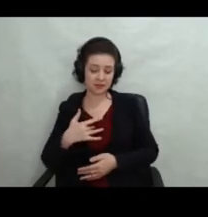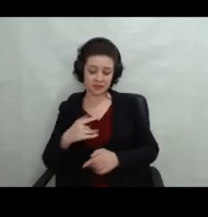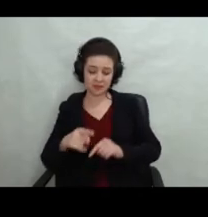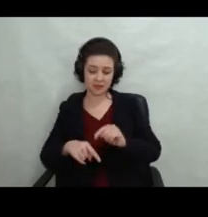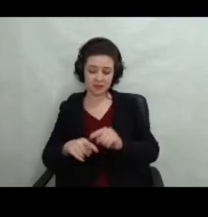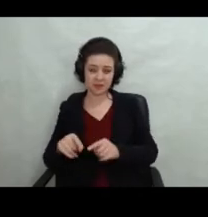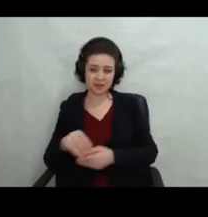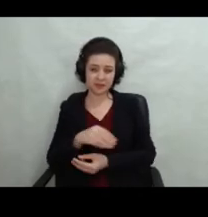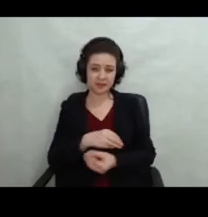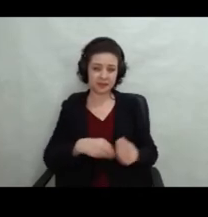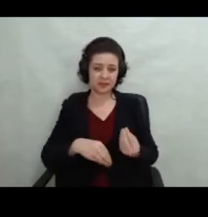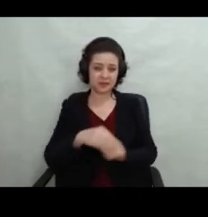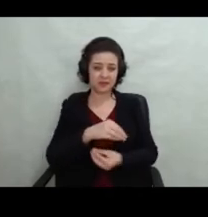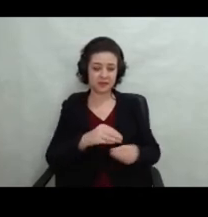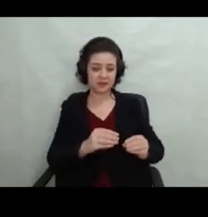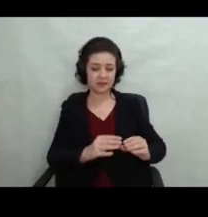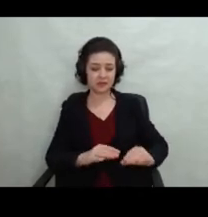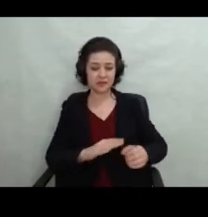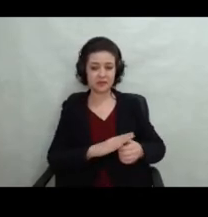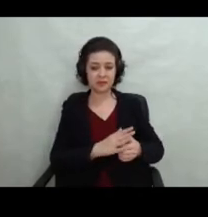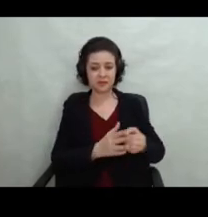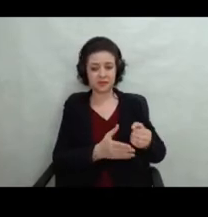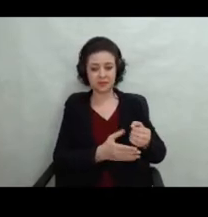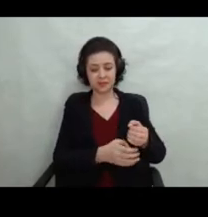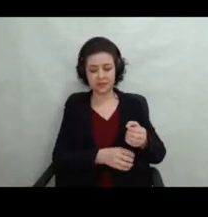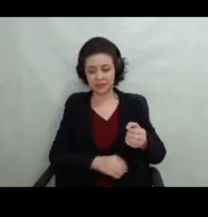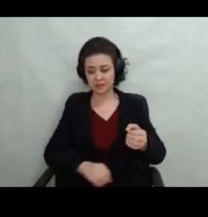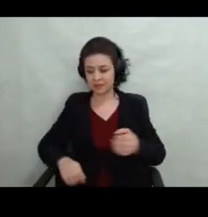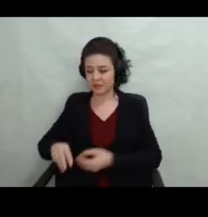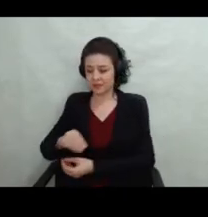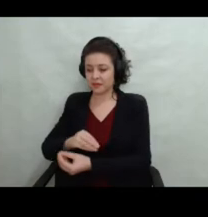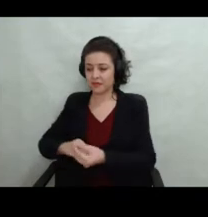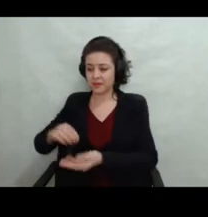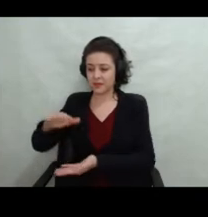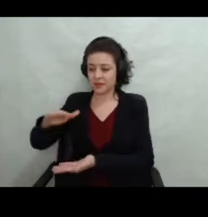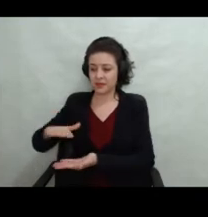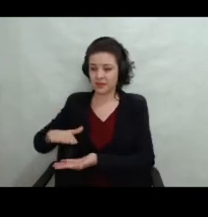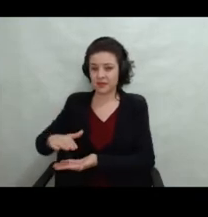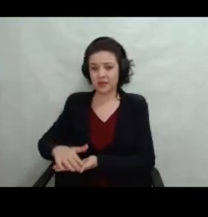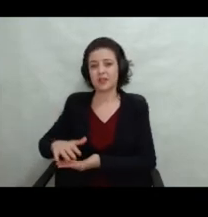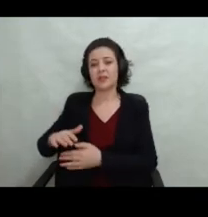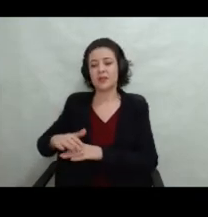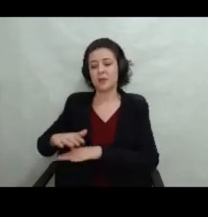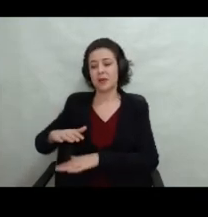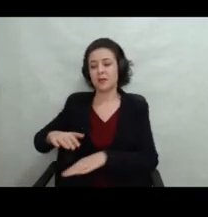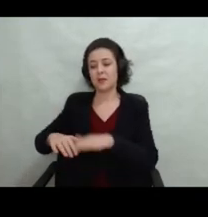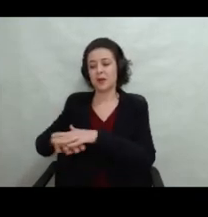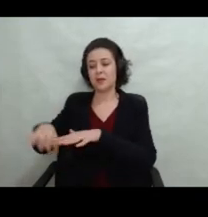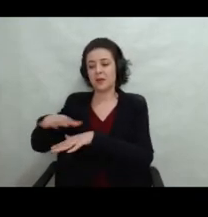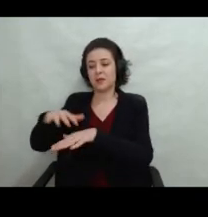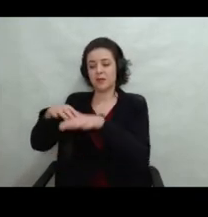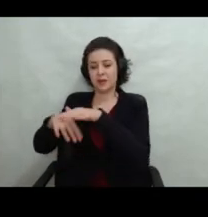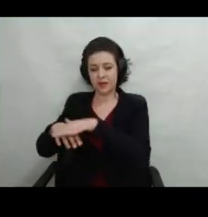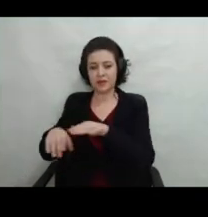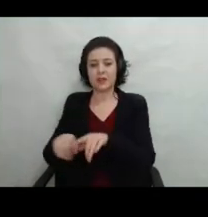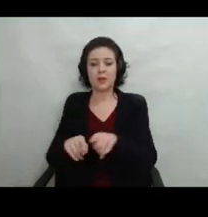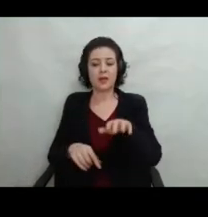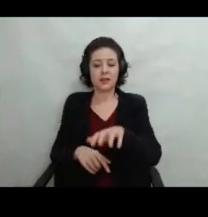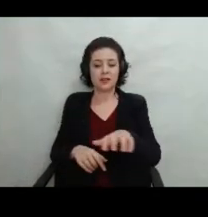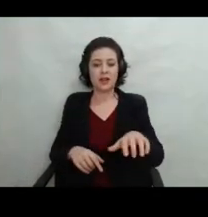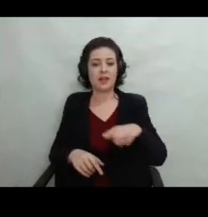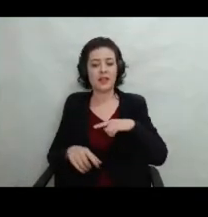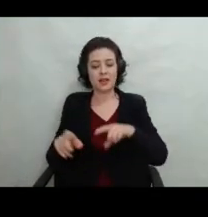ao esgoto da cidade. Nós temos também áreas que têm agropecuária, fonte importante